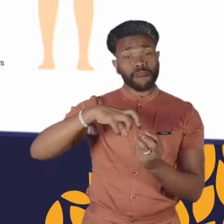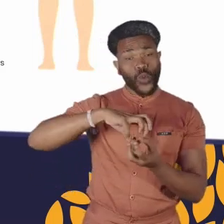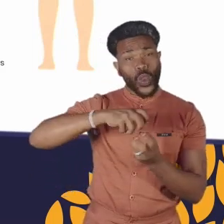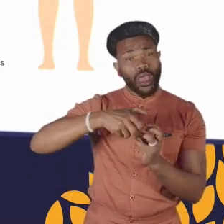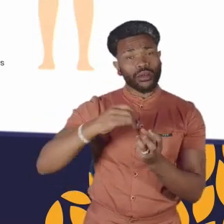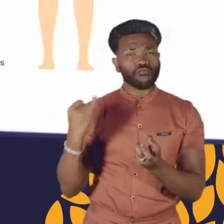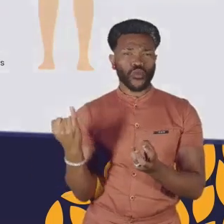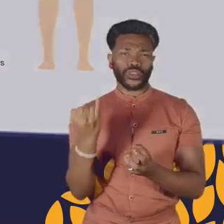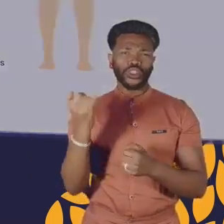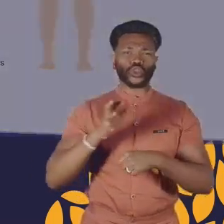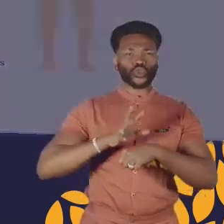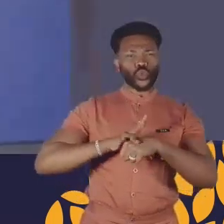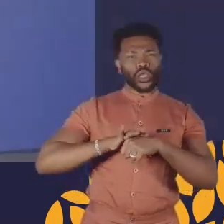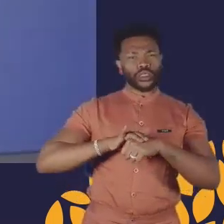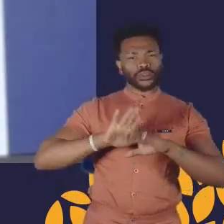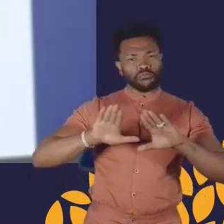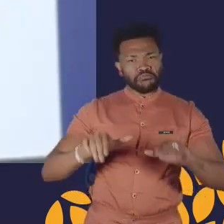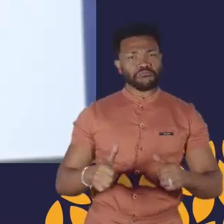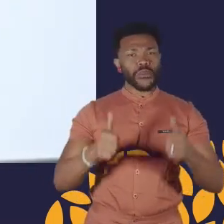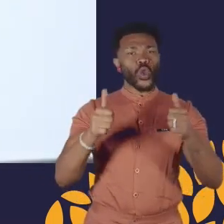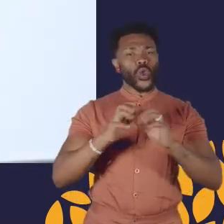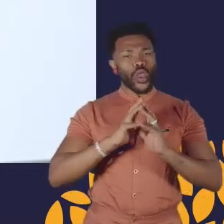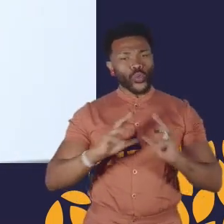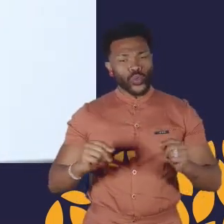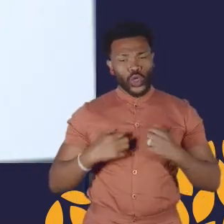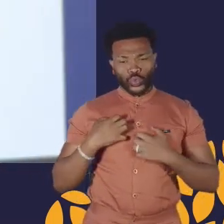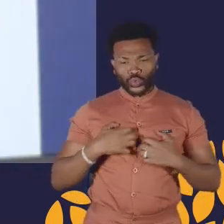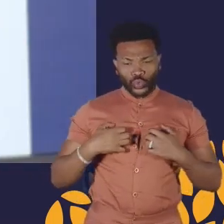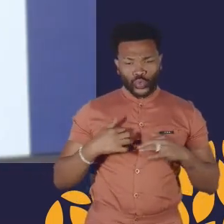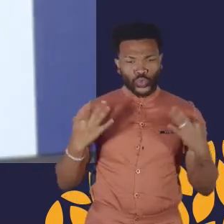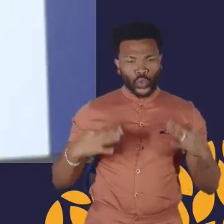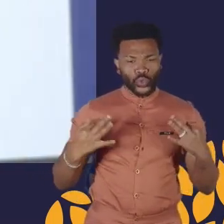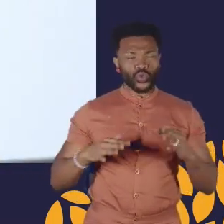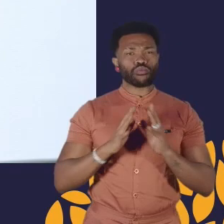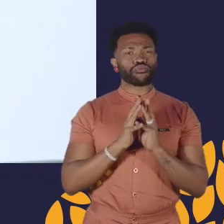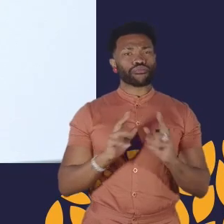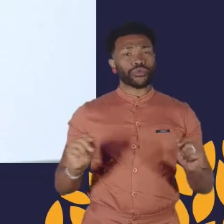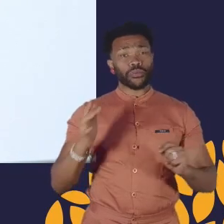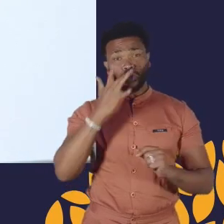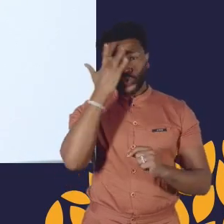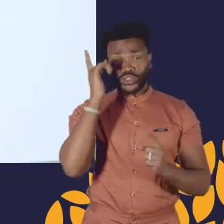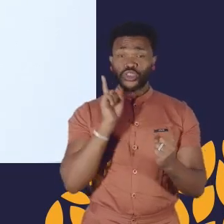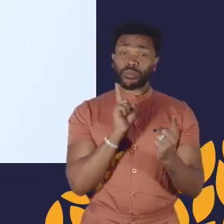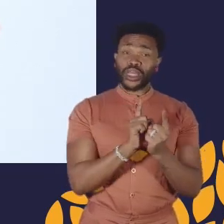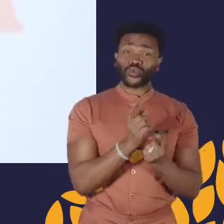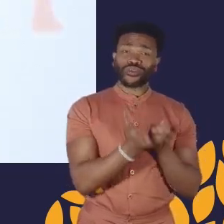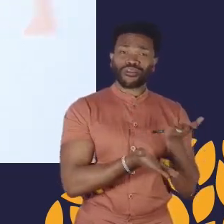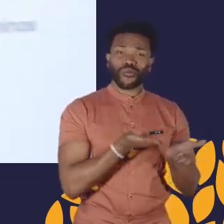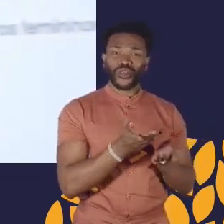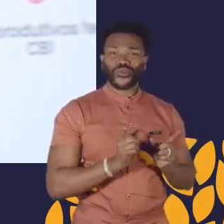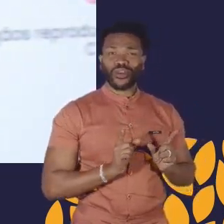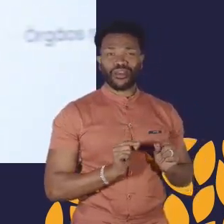na doença neurodegenerativa, na dor, paciente em quimioterapia?